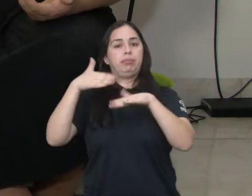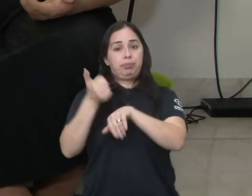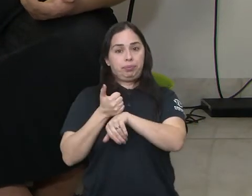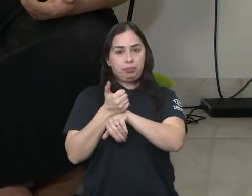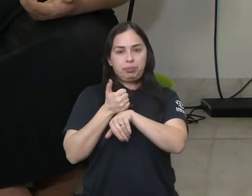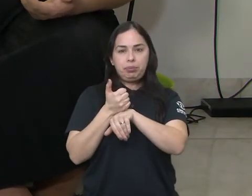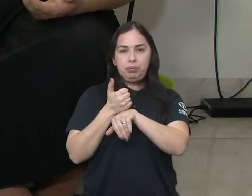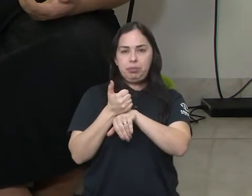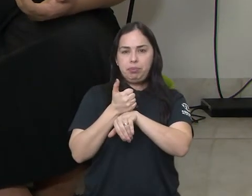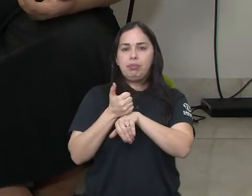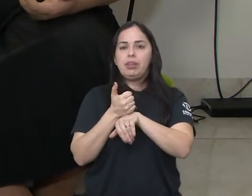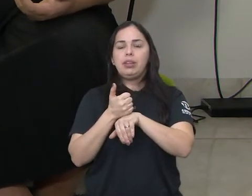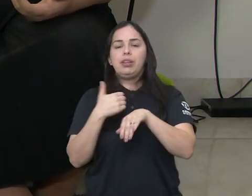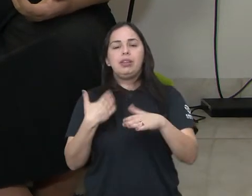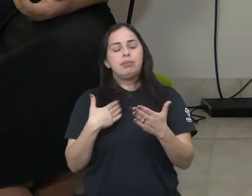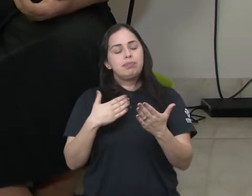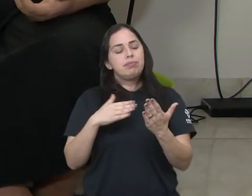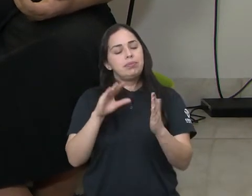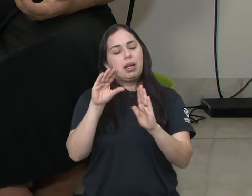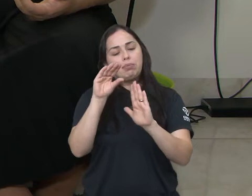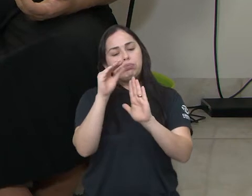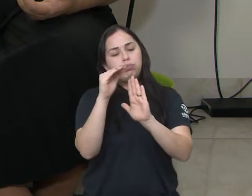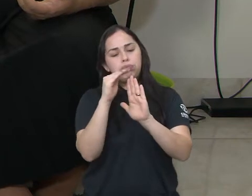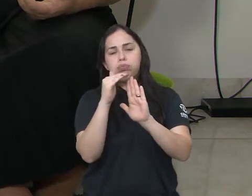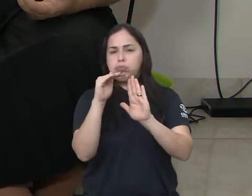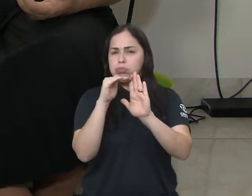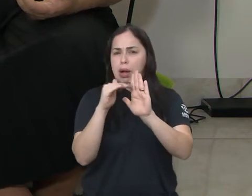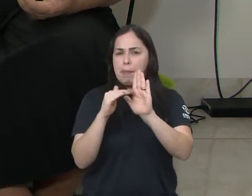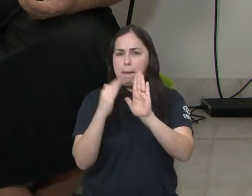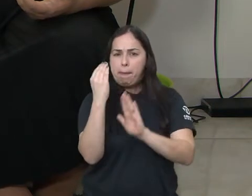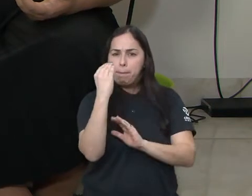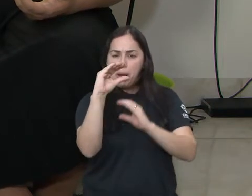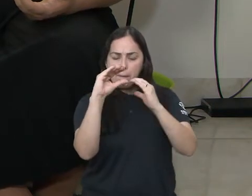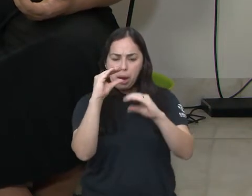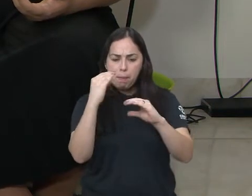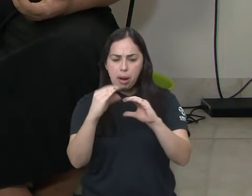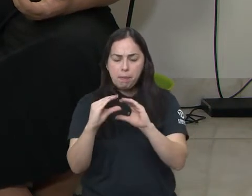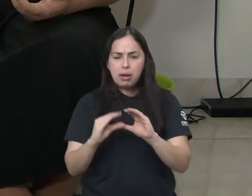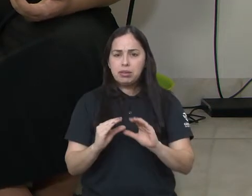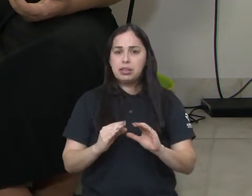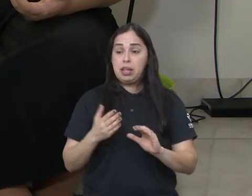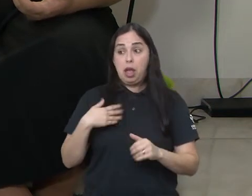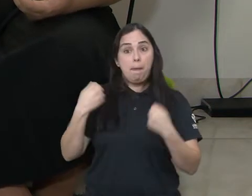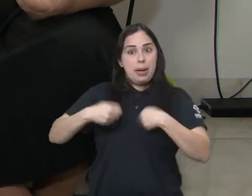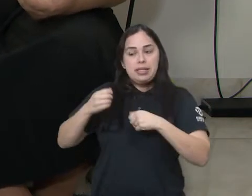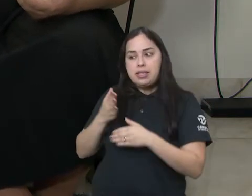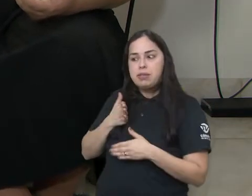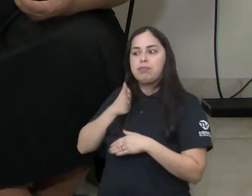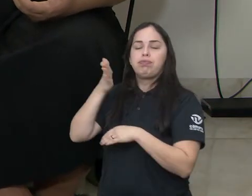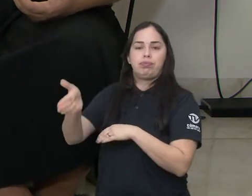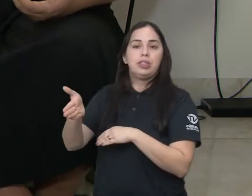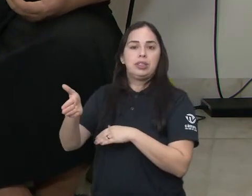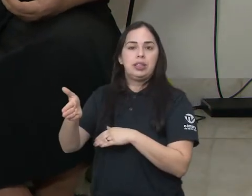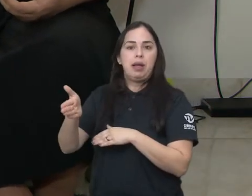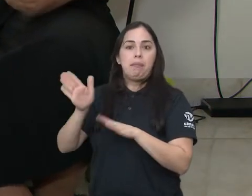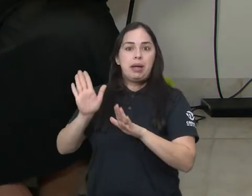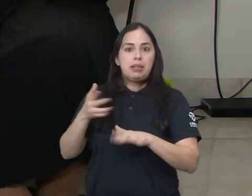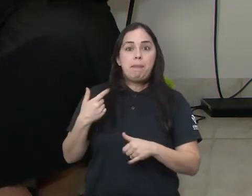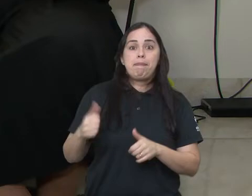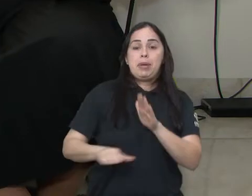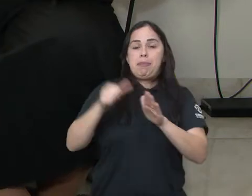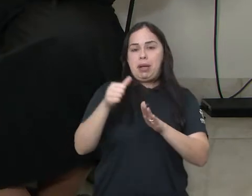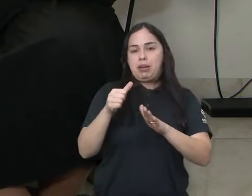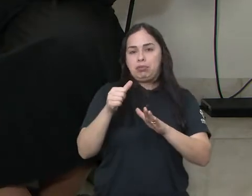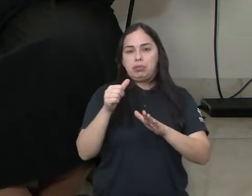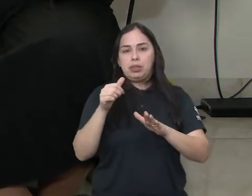aí eu peguei esse conhecimento que eu tinha e comecei a colocar na minha carreira. E falei, bem, eu preciso estar nesse lugar, mas para eu estar nesse lugar eu preciso ser vista, eu